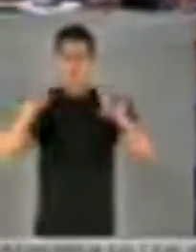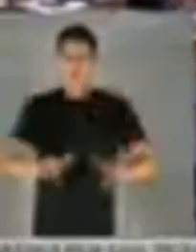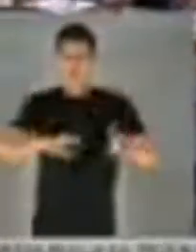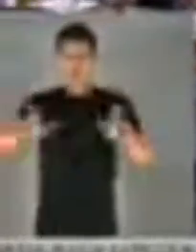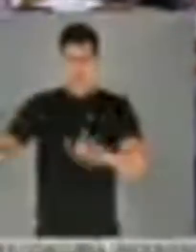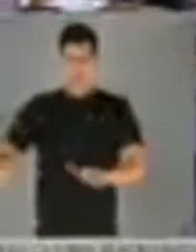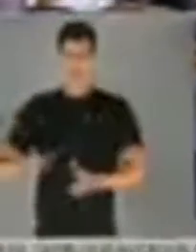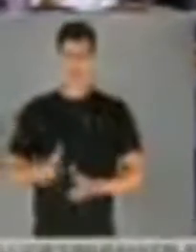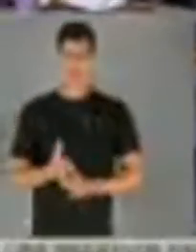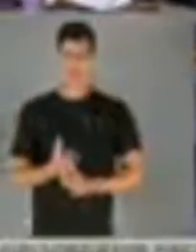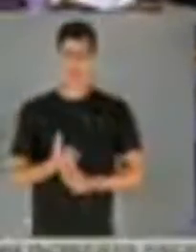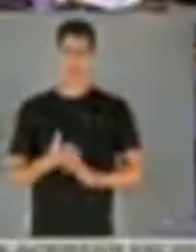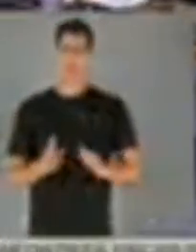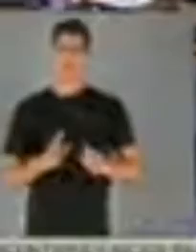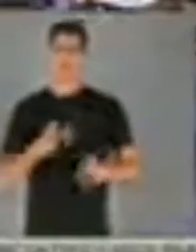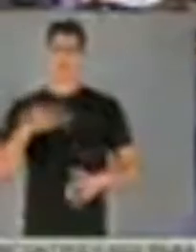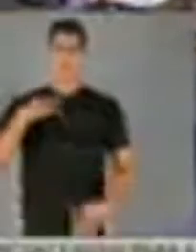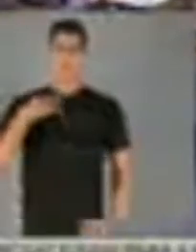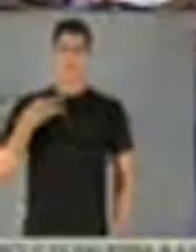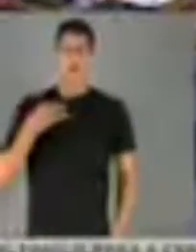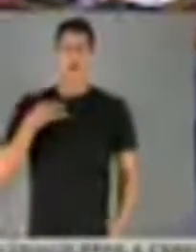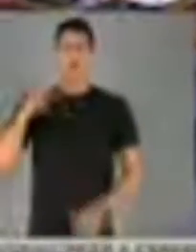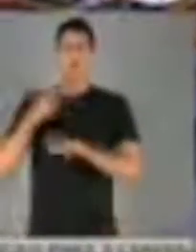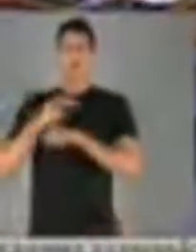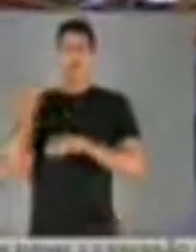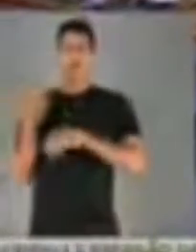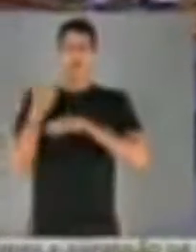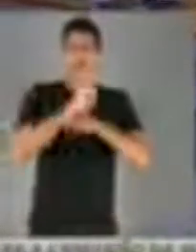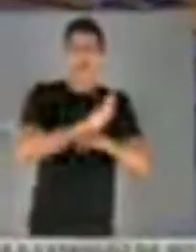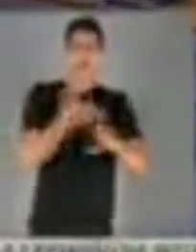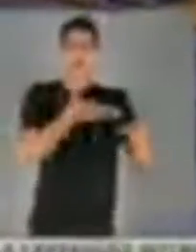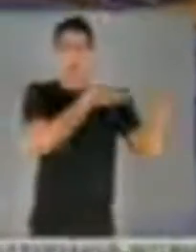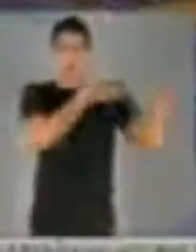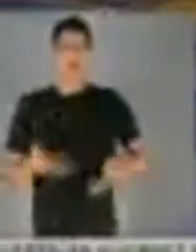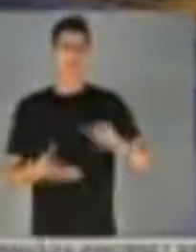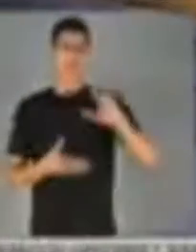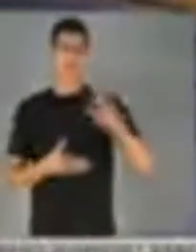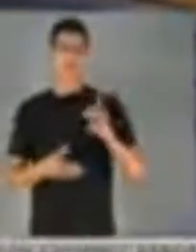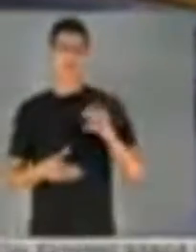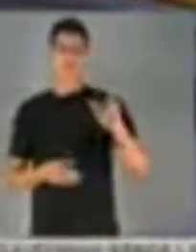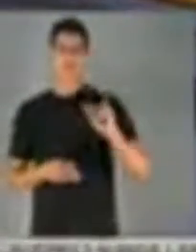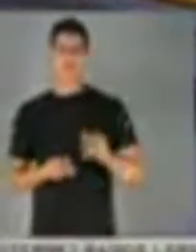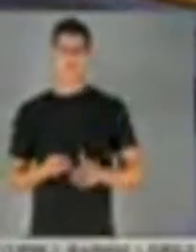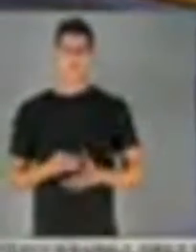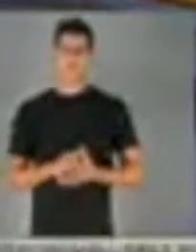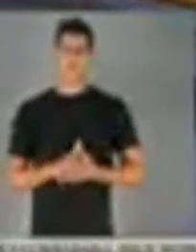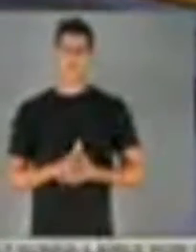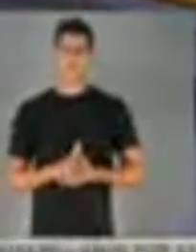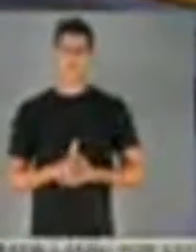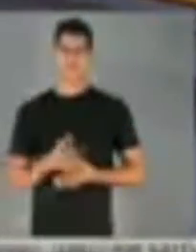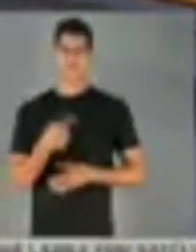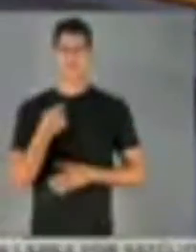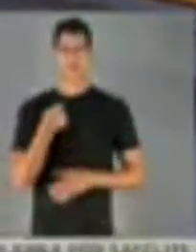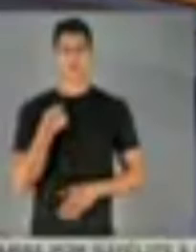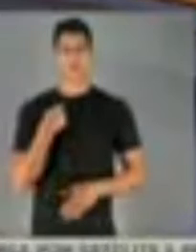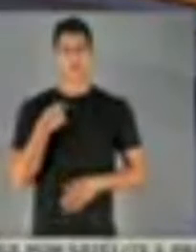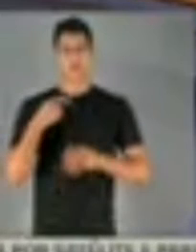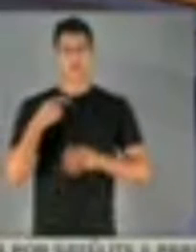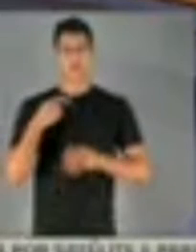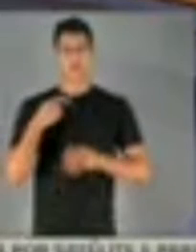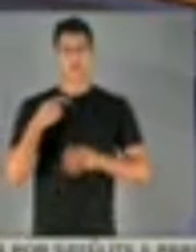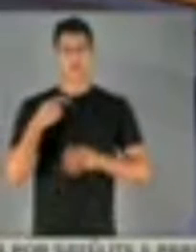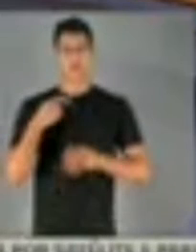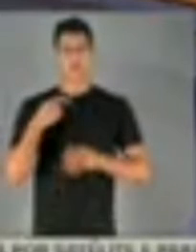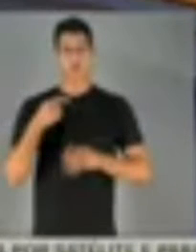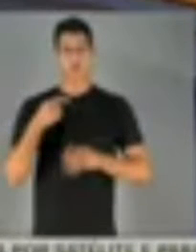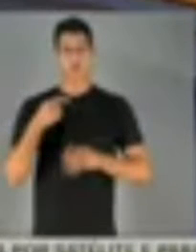que buscou ajudar, colaborar, está sendo convocado à CPI. Eu estou apresentando o nome